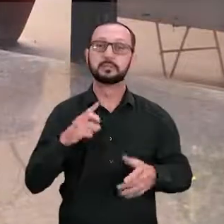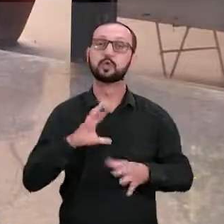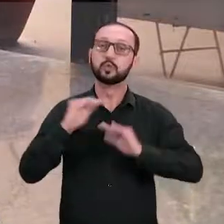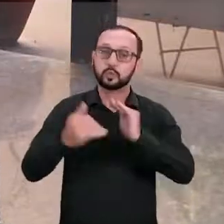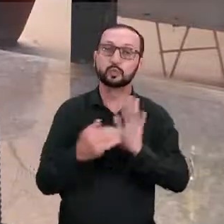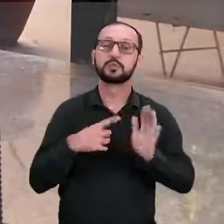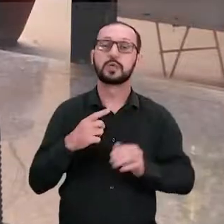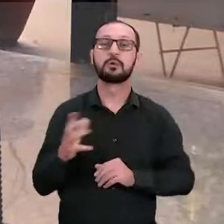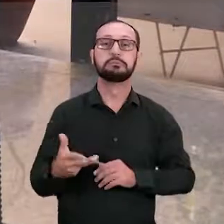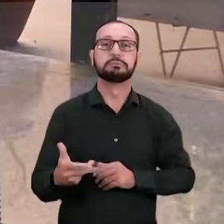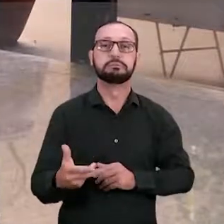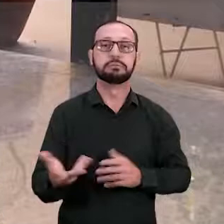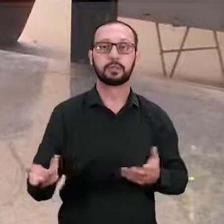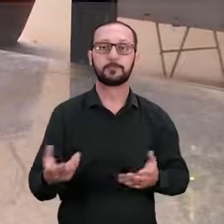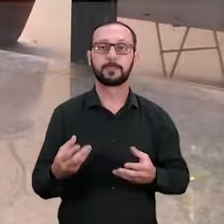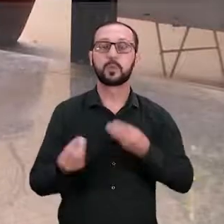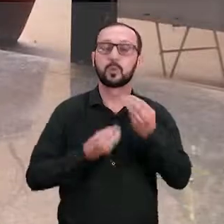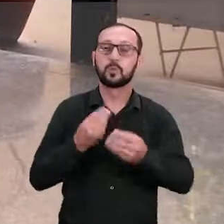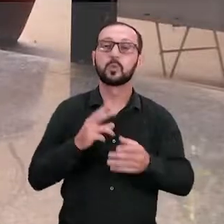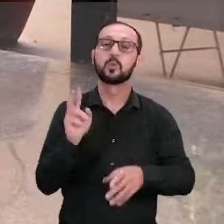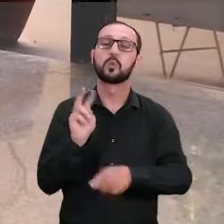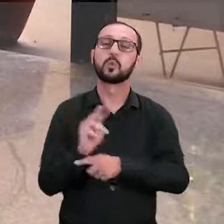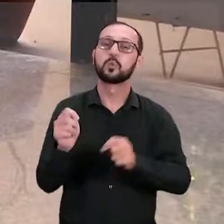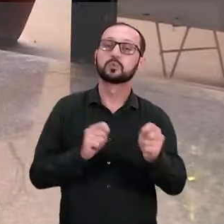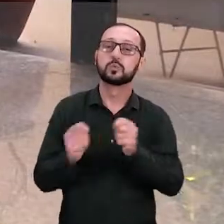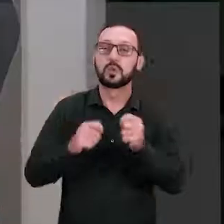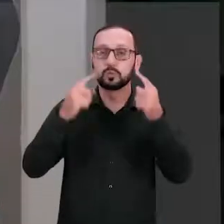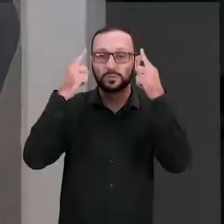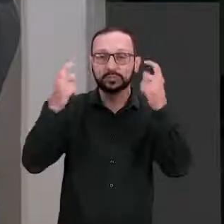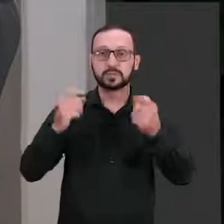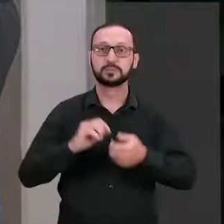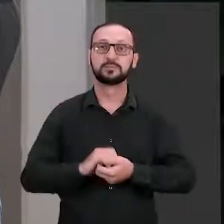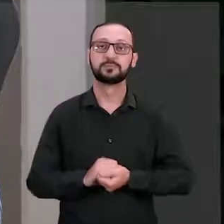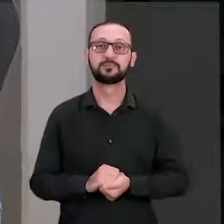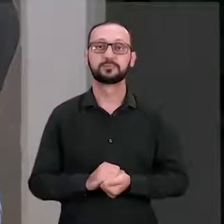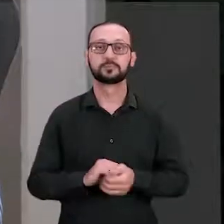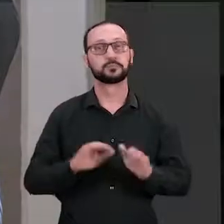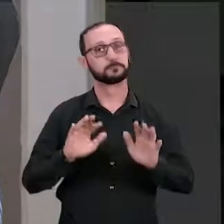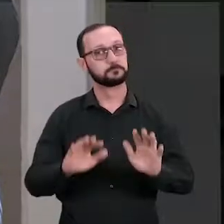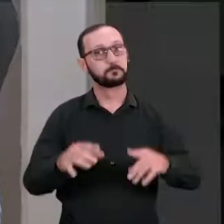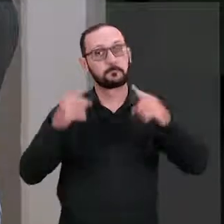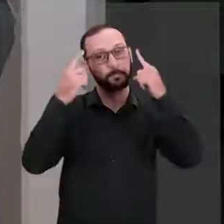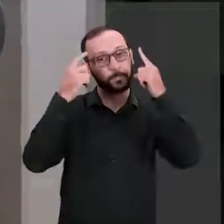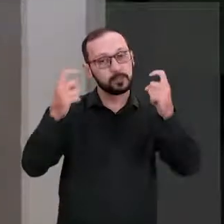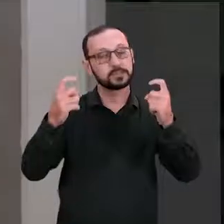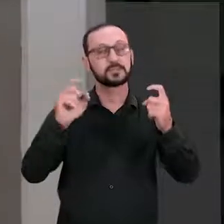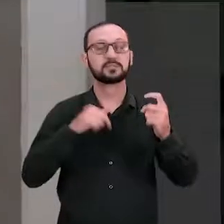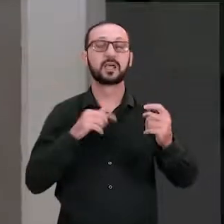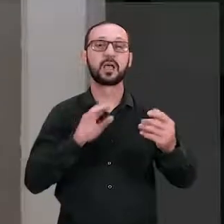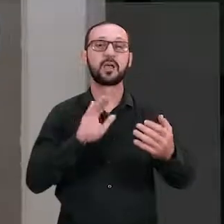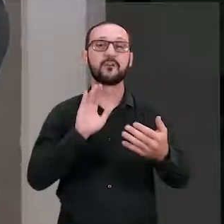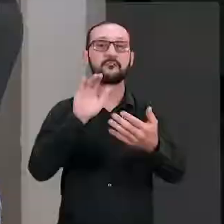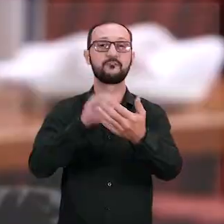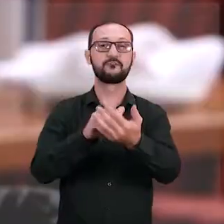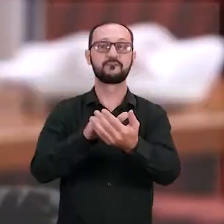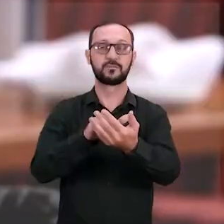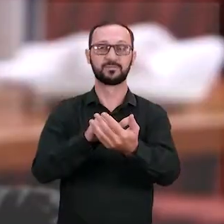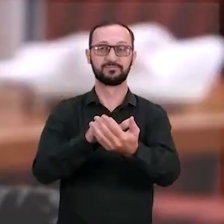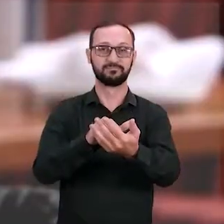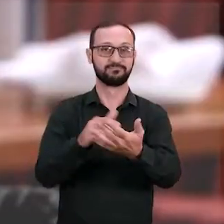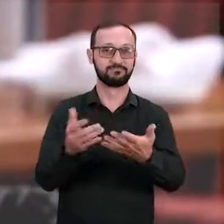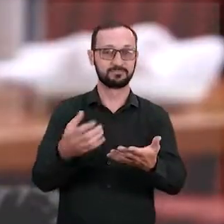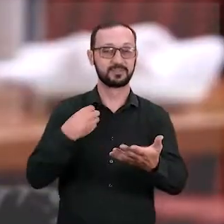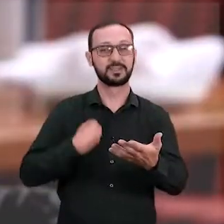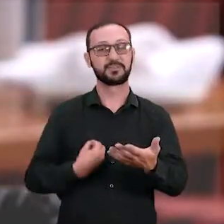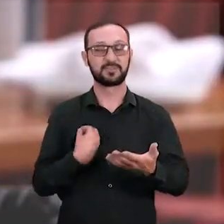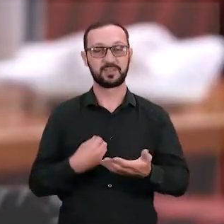a gente deve se controlar diante de tanto estresse? O estresse é o resultado final da